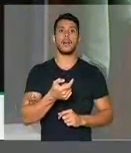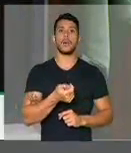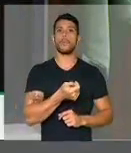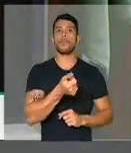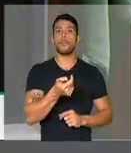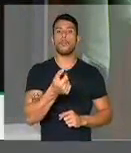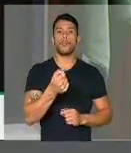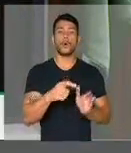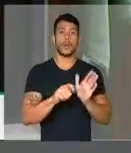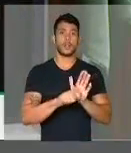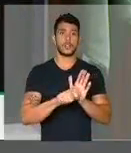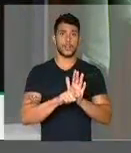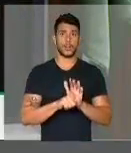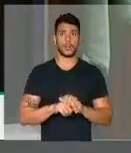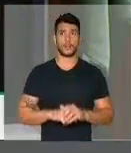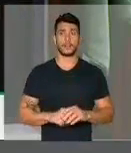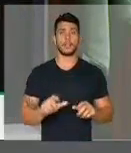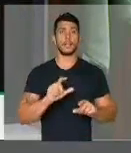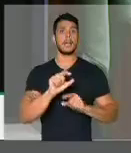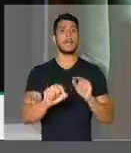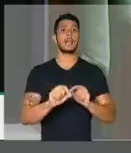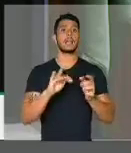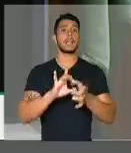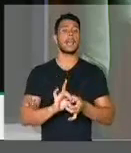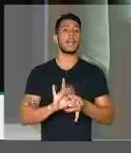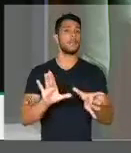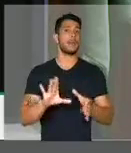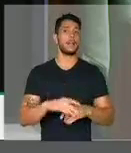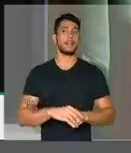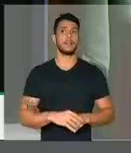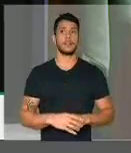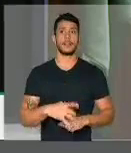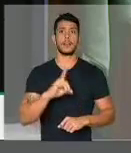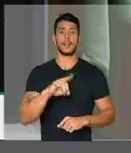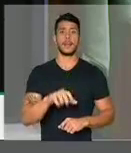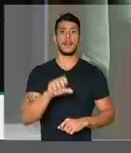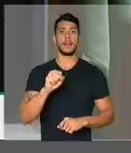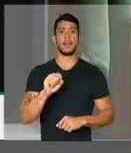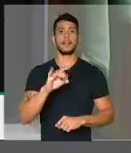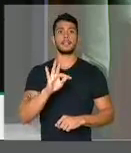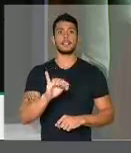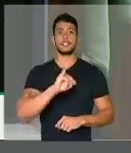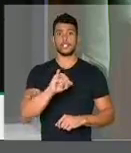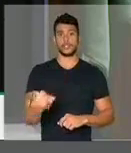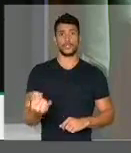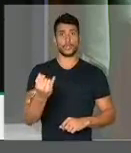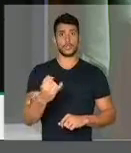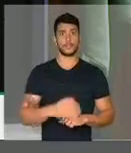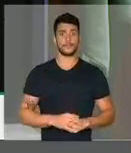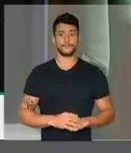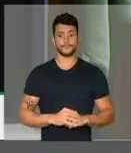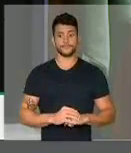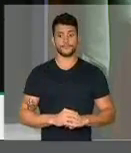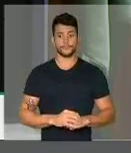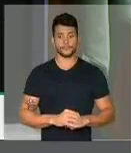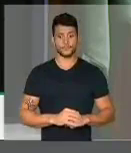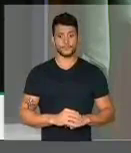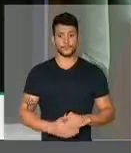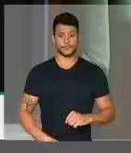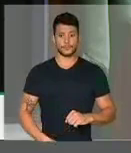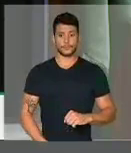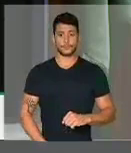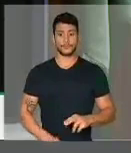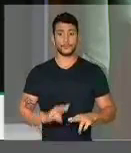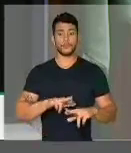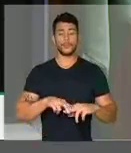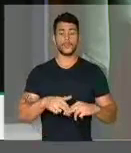quantidade. Quem que dá liberdade a essas pessoas? O STJ. Por isso, esse tema